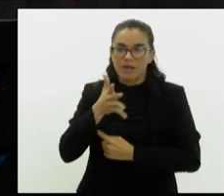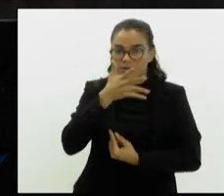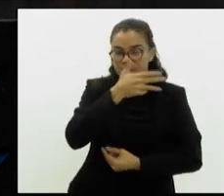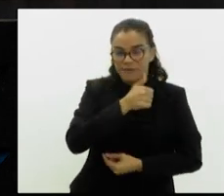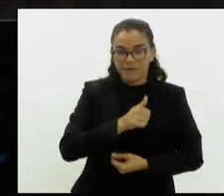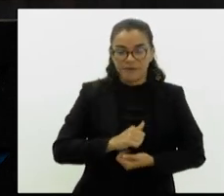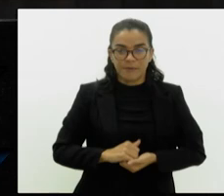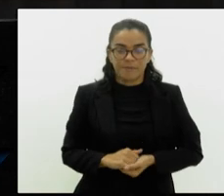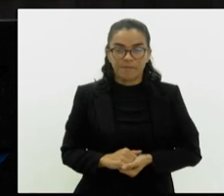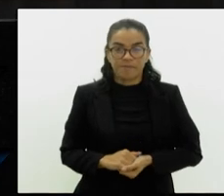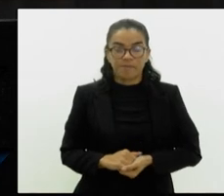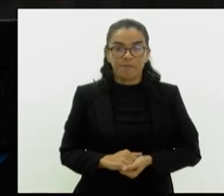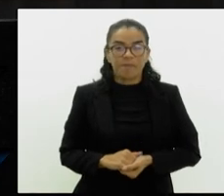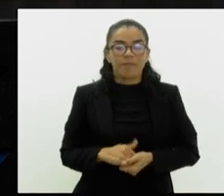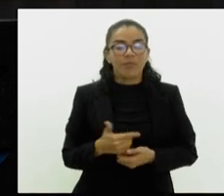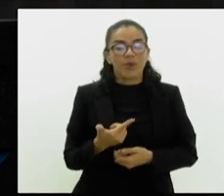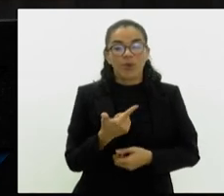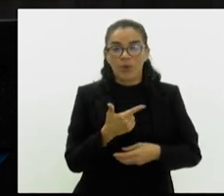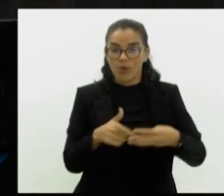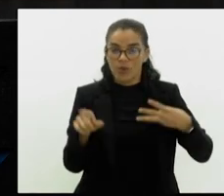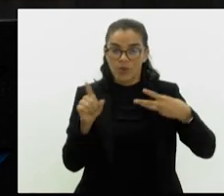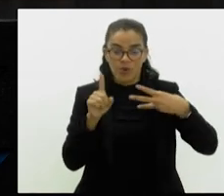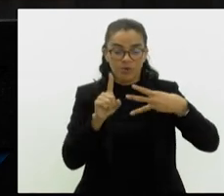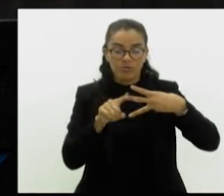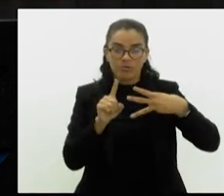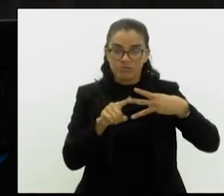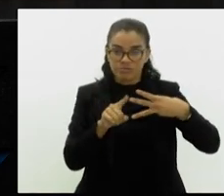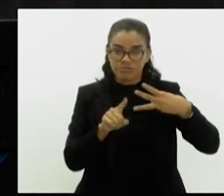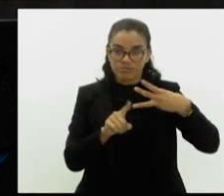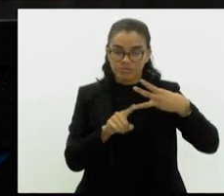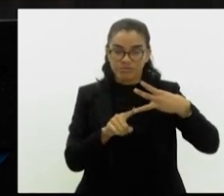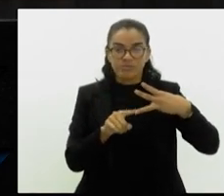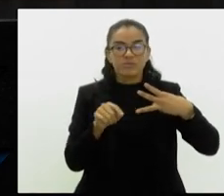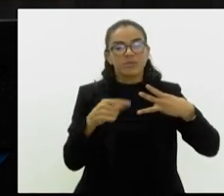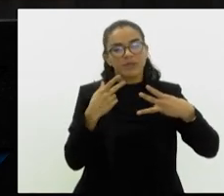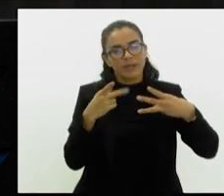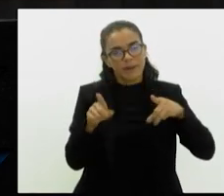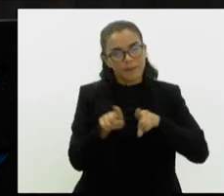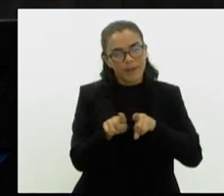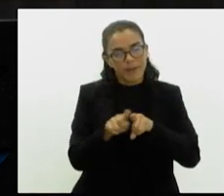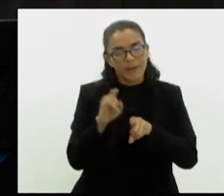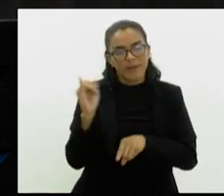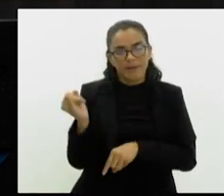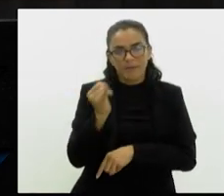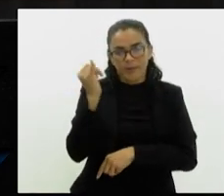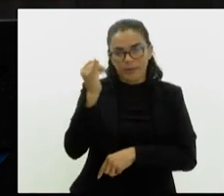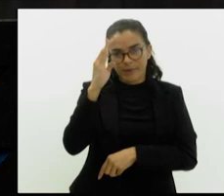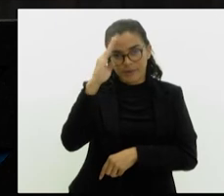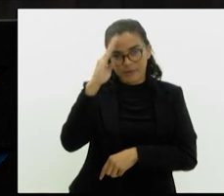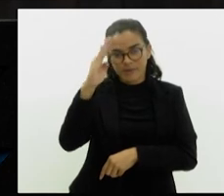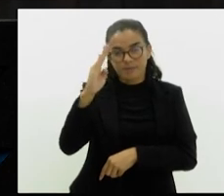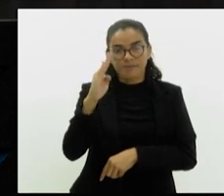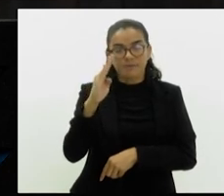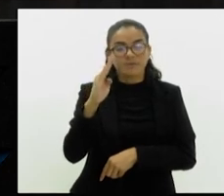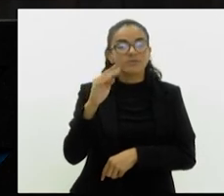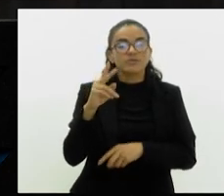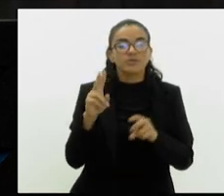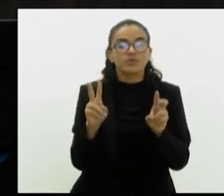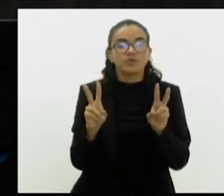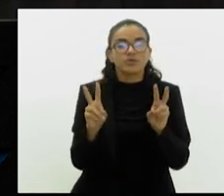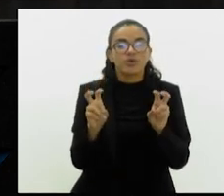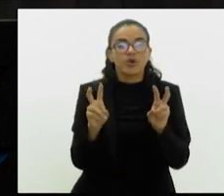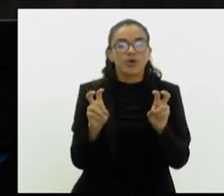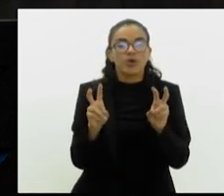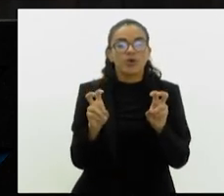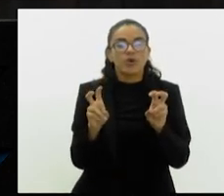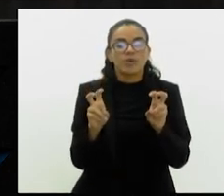vidas agora o outro tema que eu queria tratar que também é de fundamental importância diz respeito